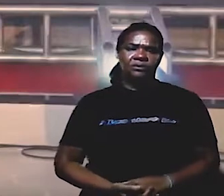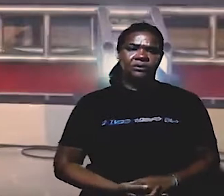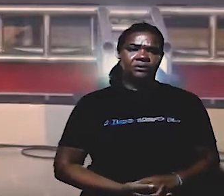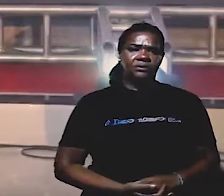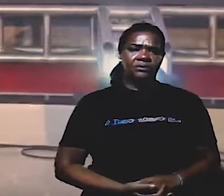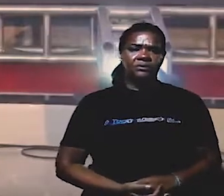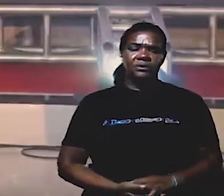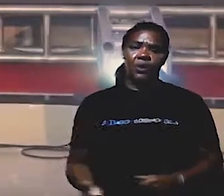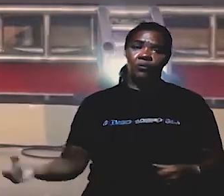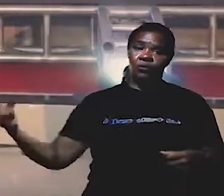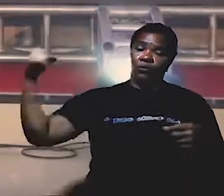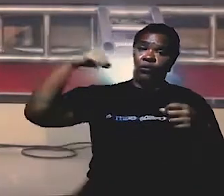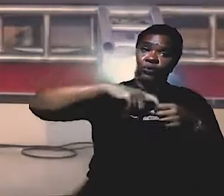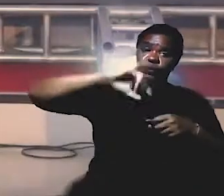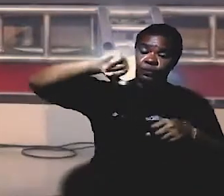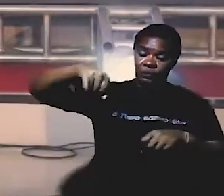Voltou para Jerusalém,